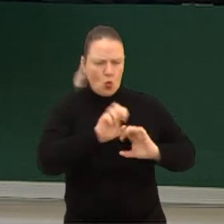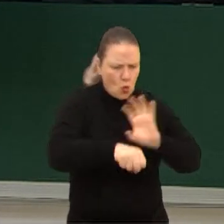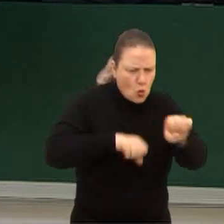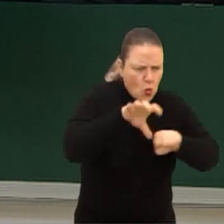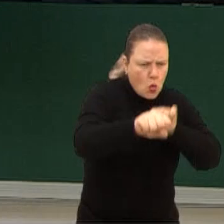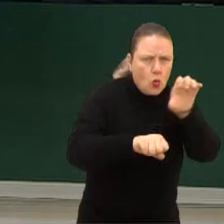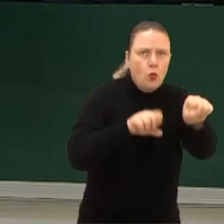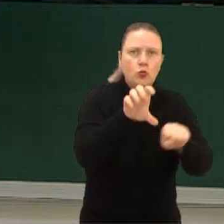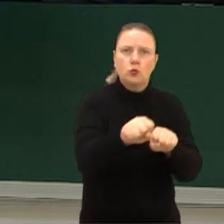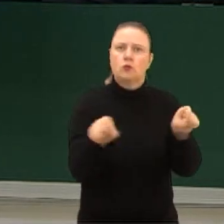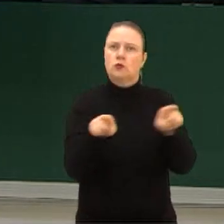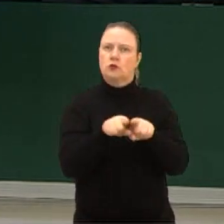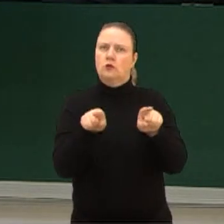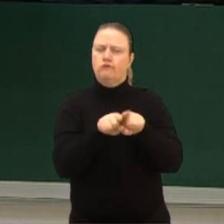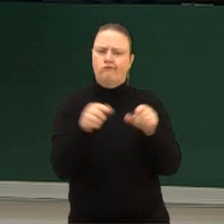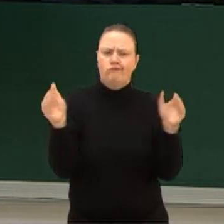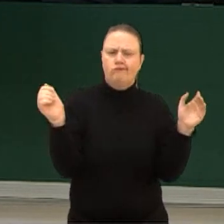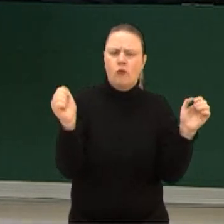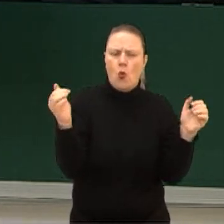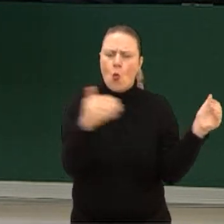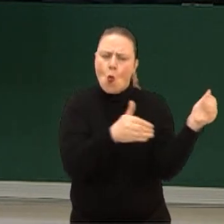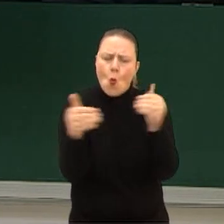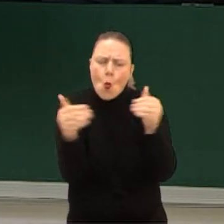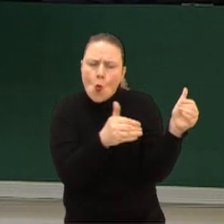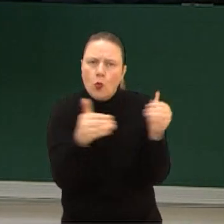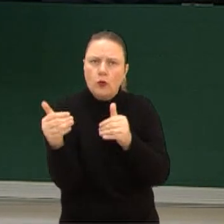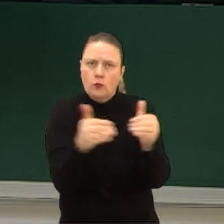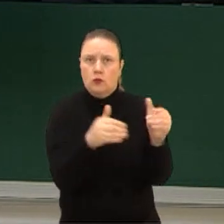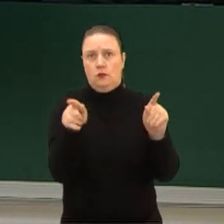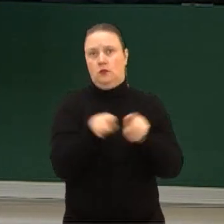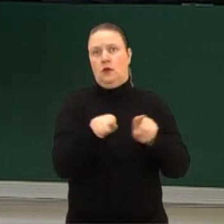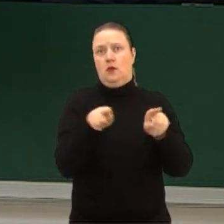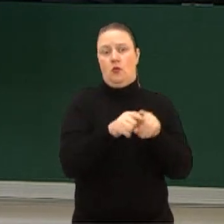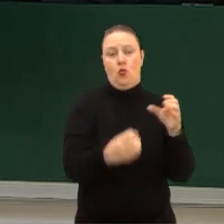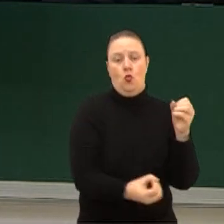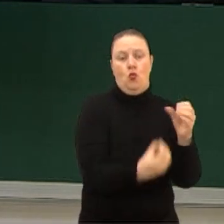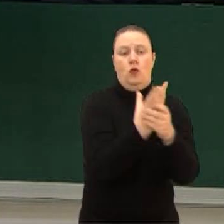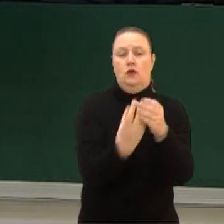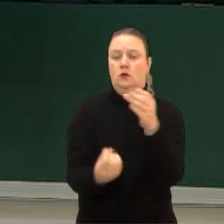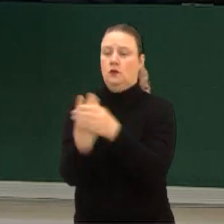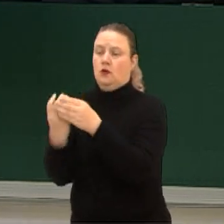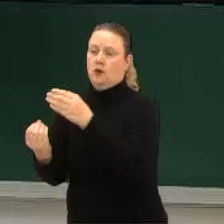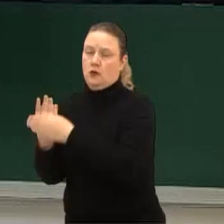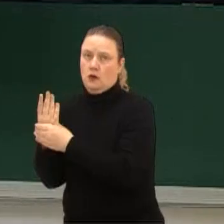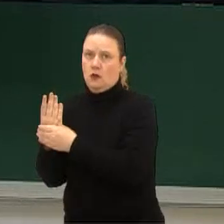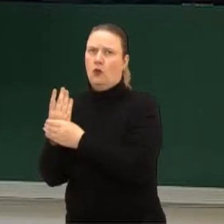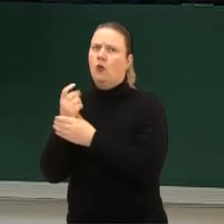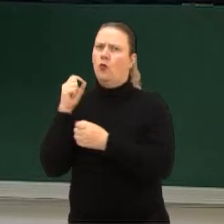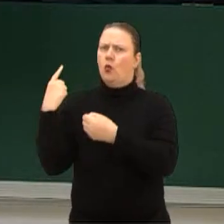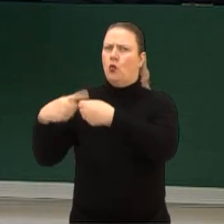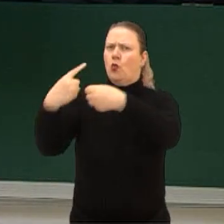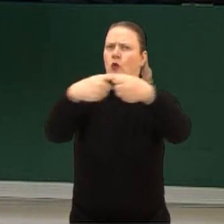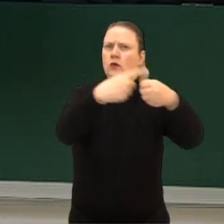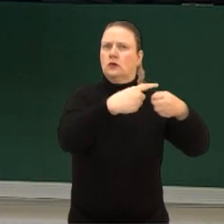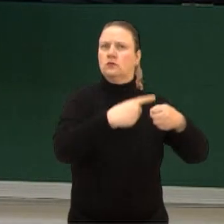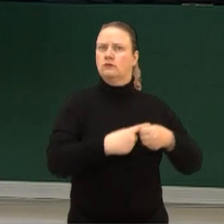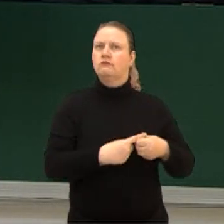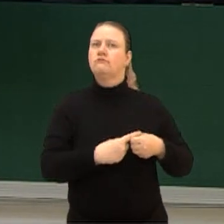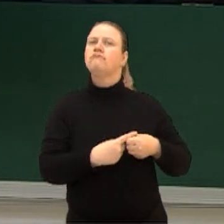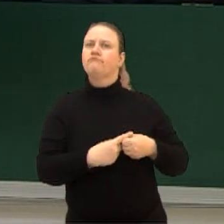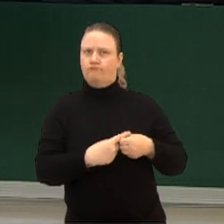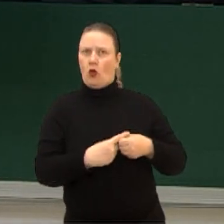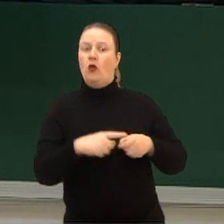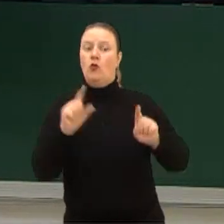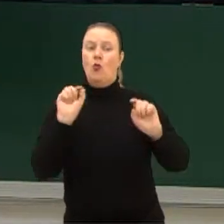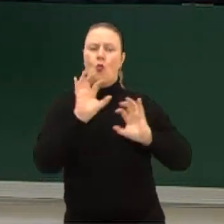da colonização de exploração, se fez vários núcleos demográficos, porque na proporção que há a